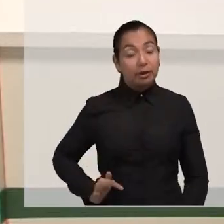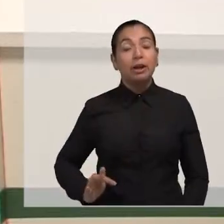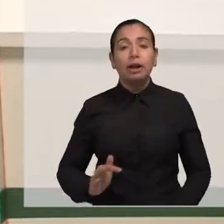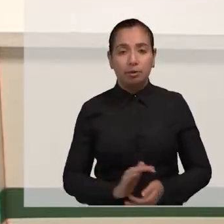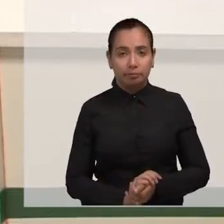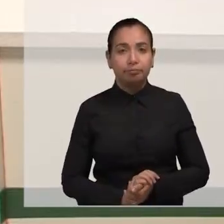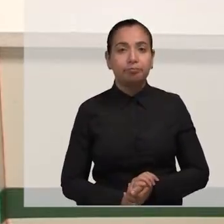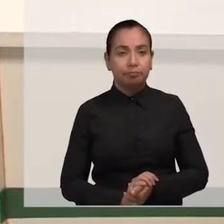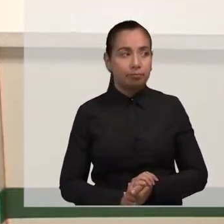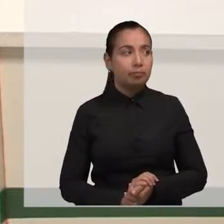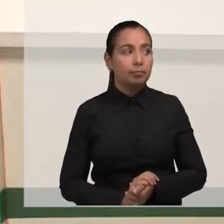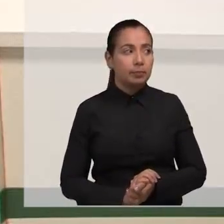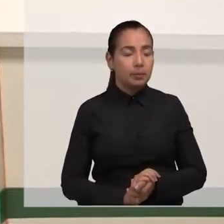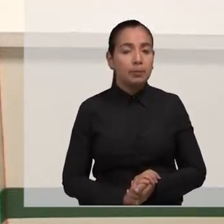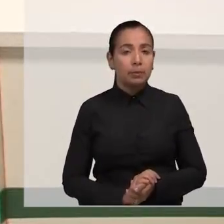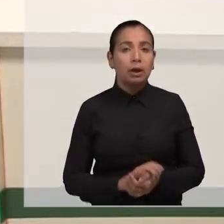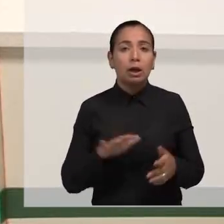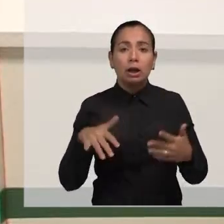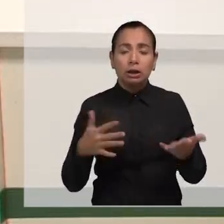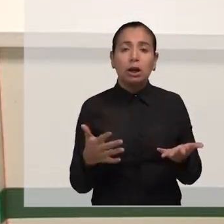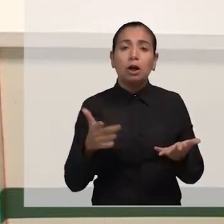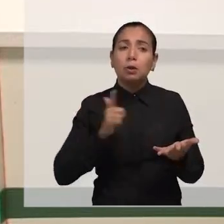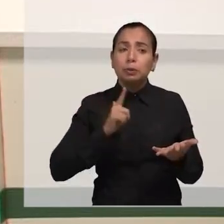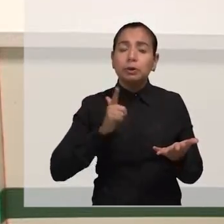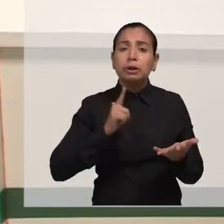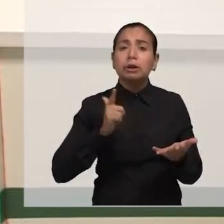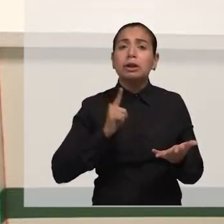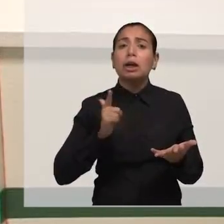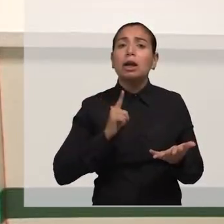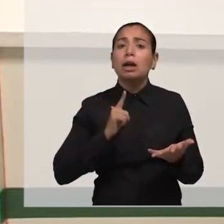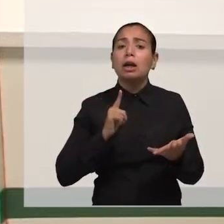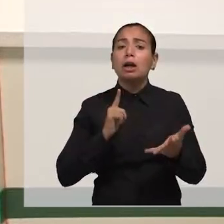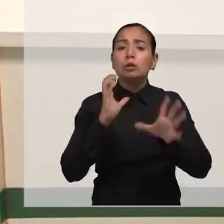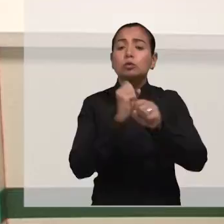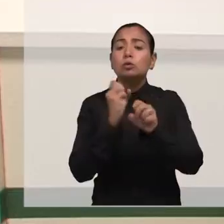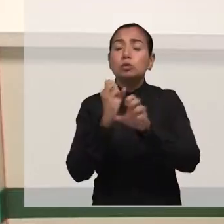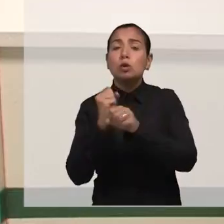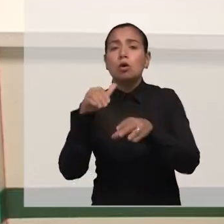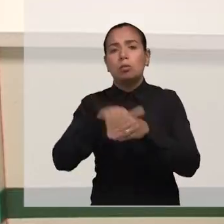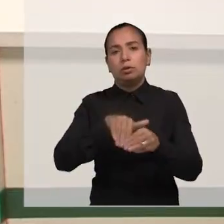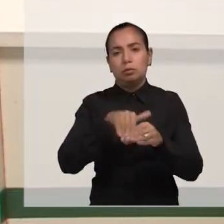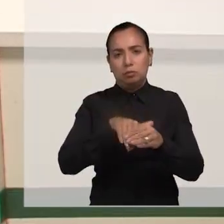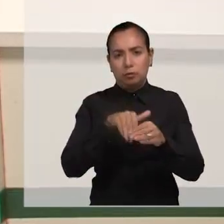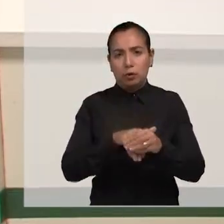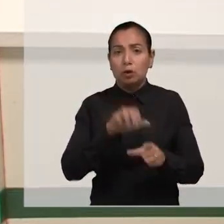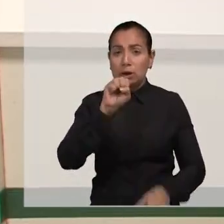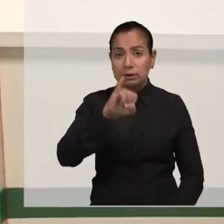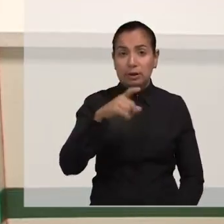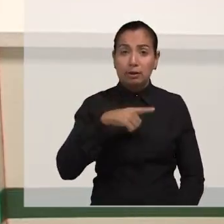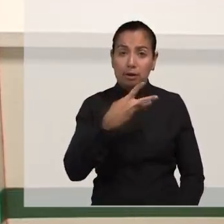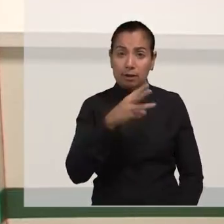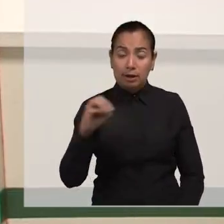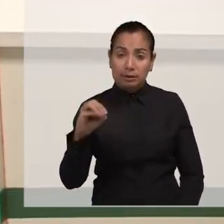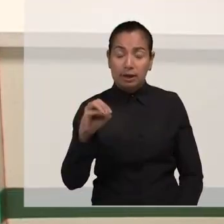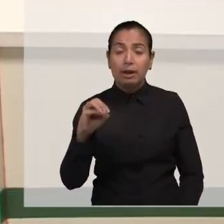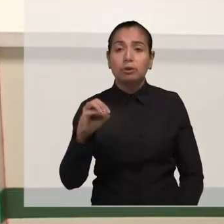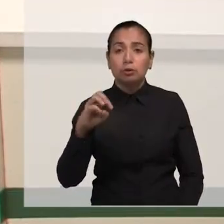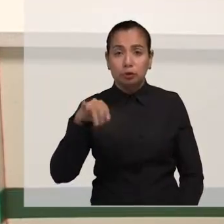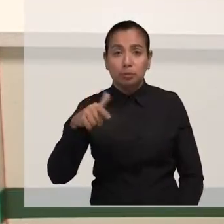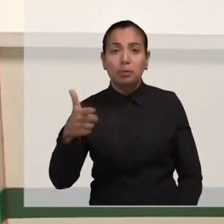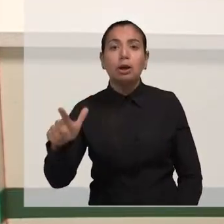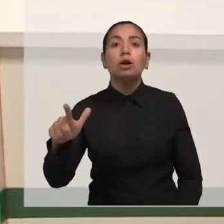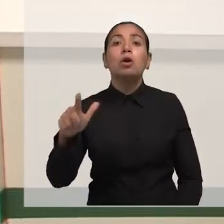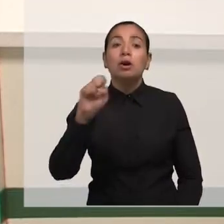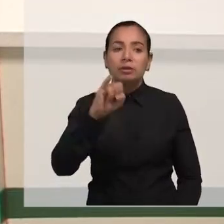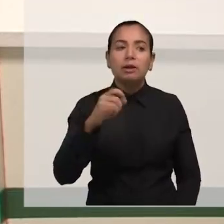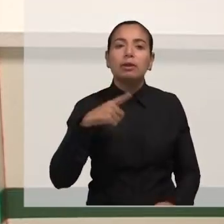também terão voto, né, Luiz? Não, mas estou dizendo, ele sozinho. Por exemplo, um candidato como o Roberto Mesquita, que tira 60 mil votos sem nenhum problema, se fosse para federal... Ele tiraria entre 45 a